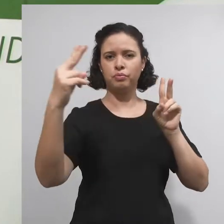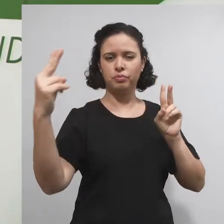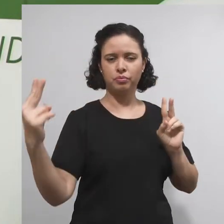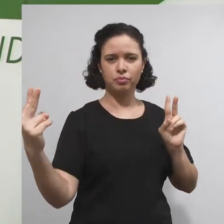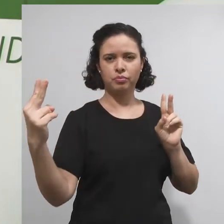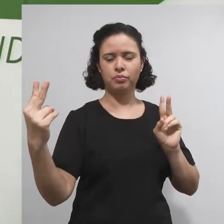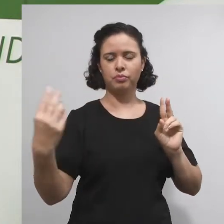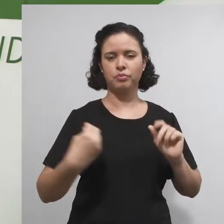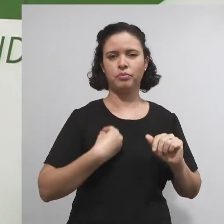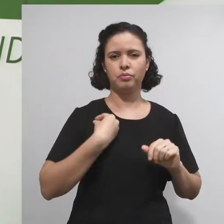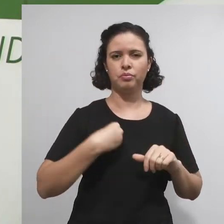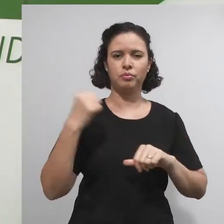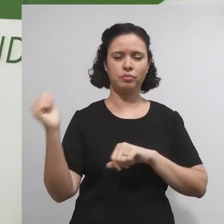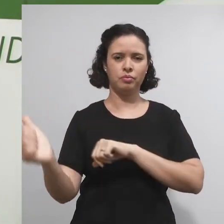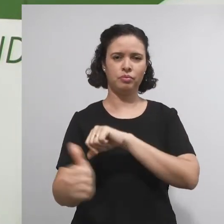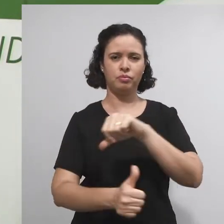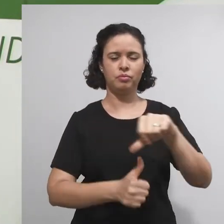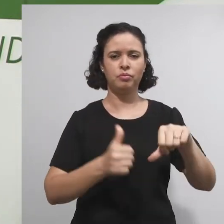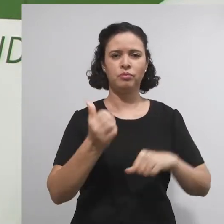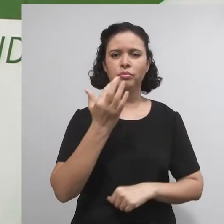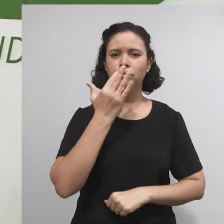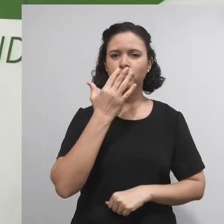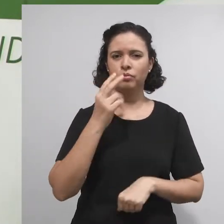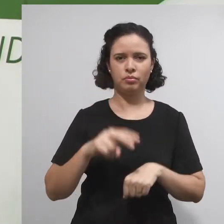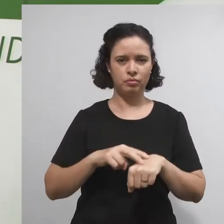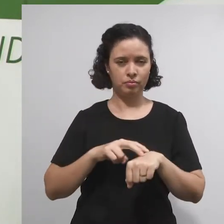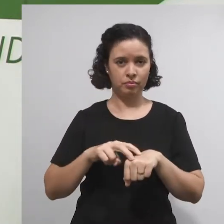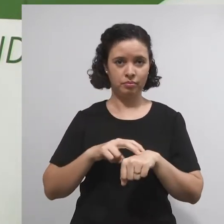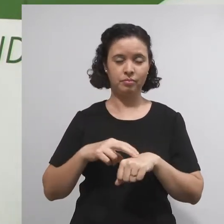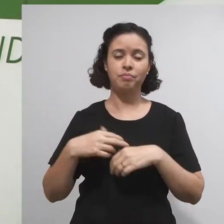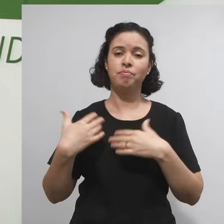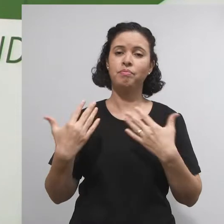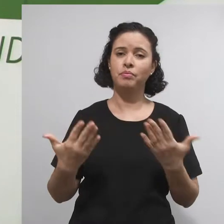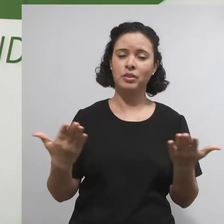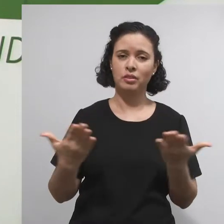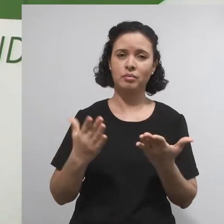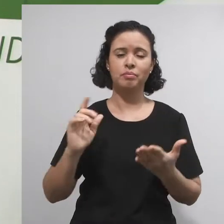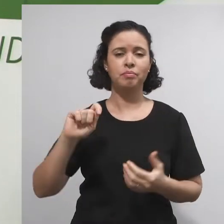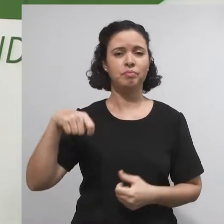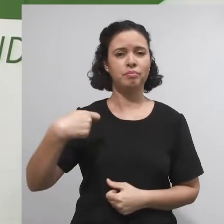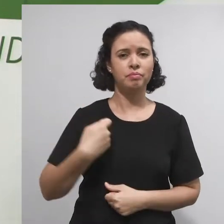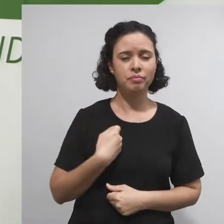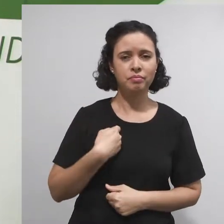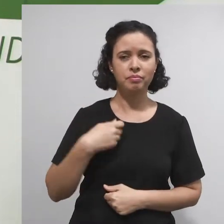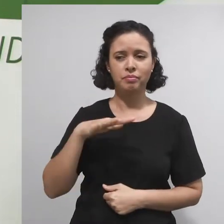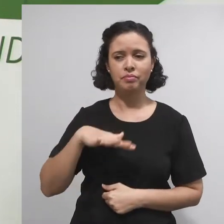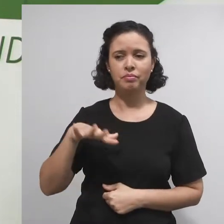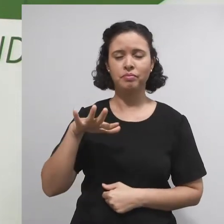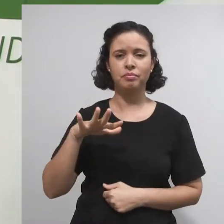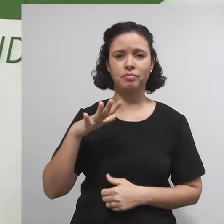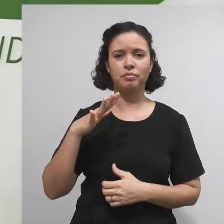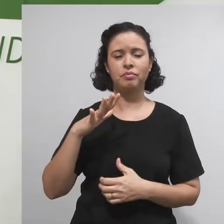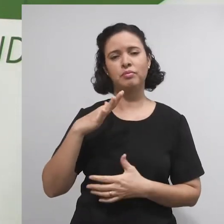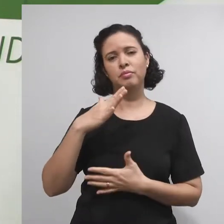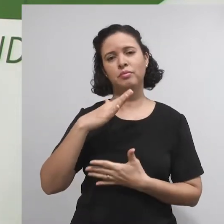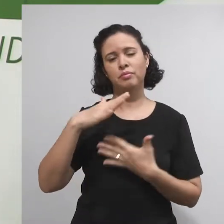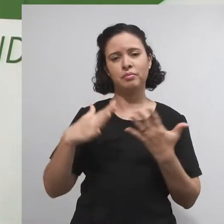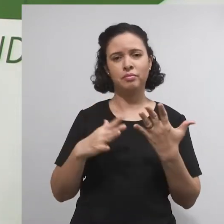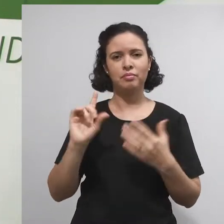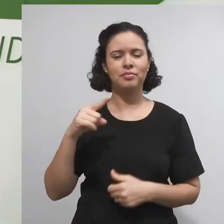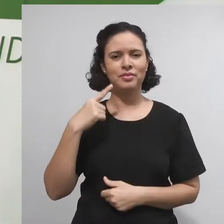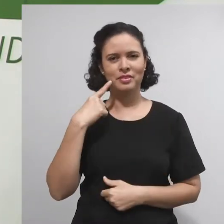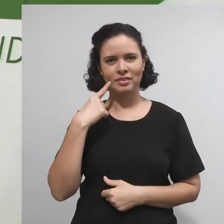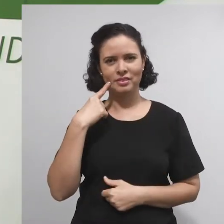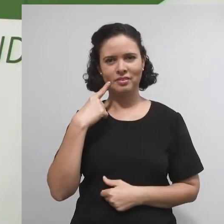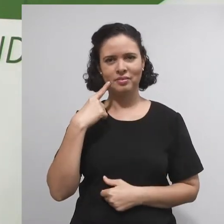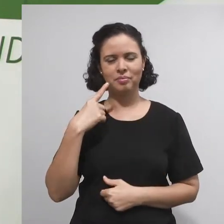verde escritas EAD, mudando realidades. E o meu sinal para a comunidade de Libras é